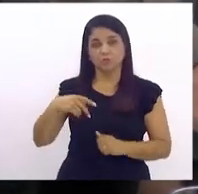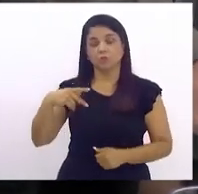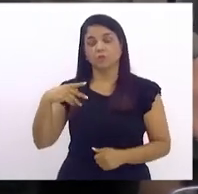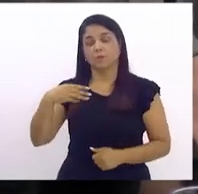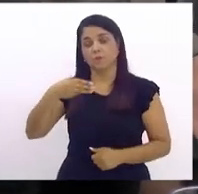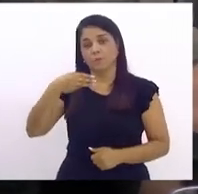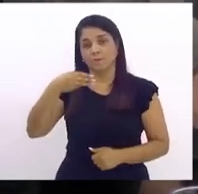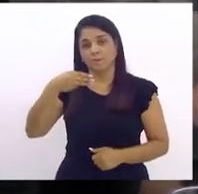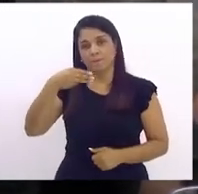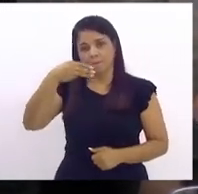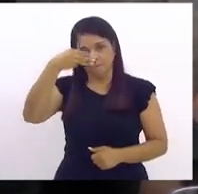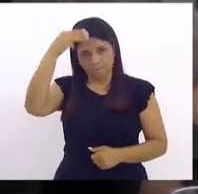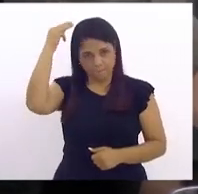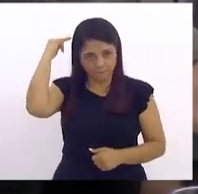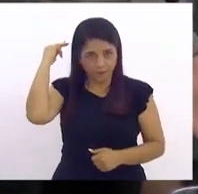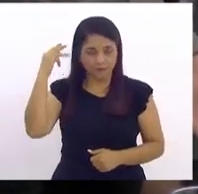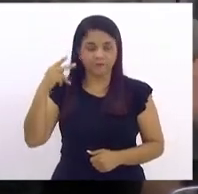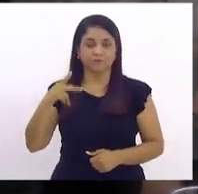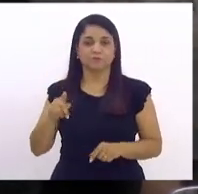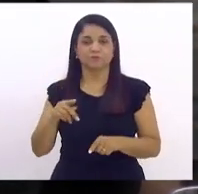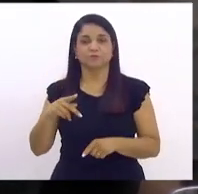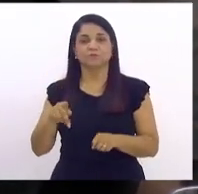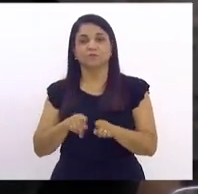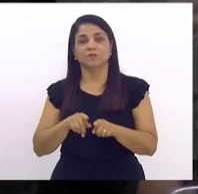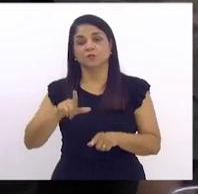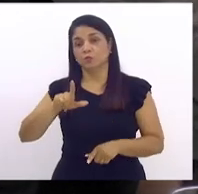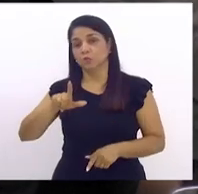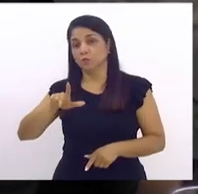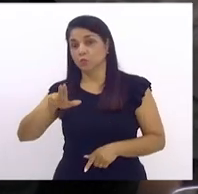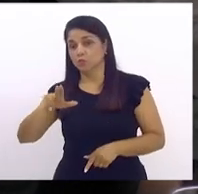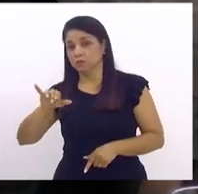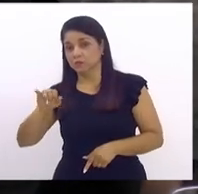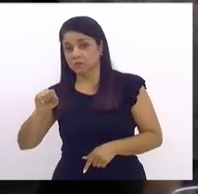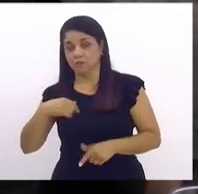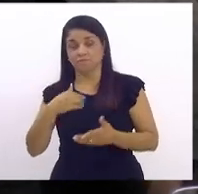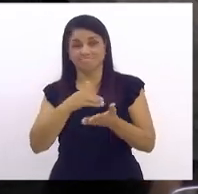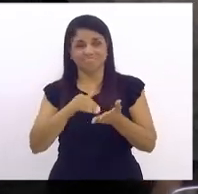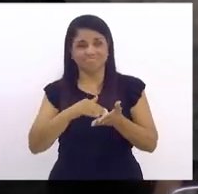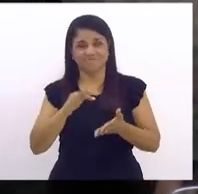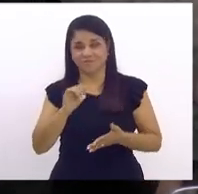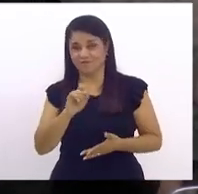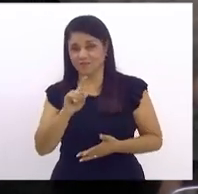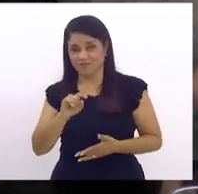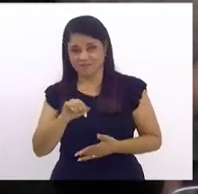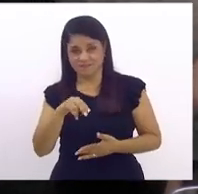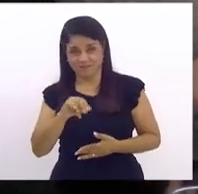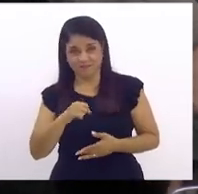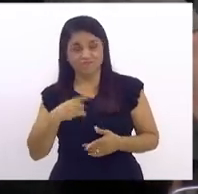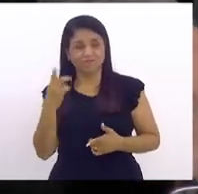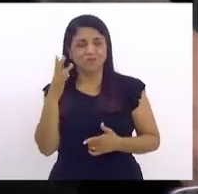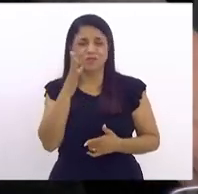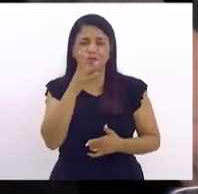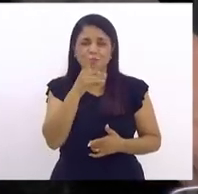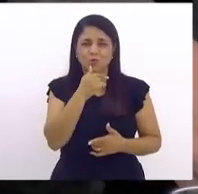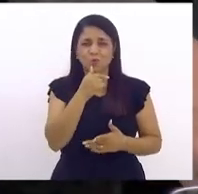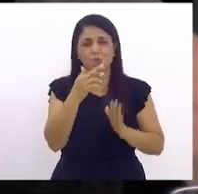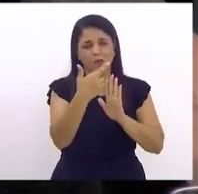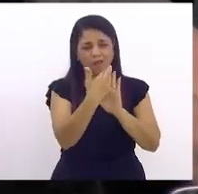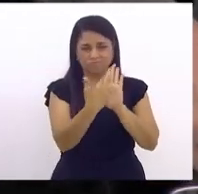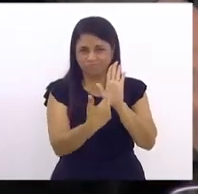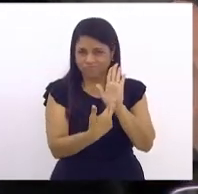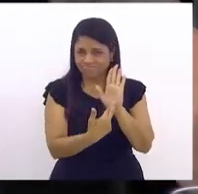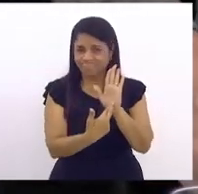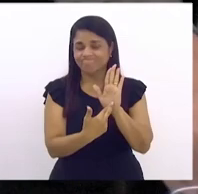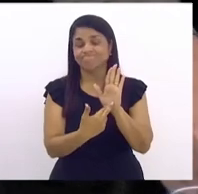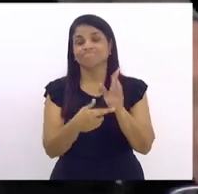Lucinha. A Secretaria de Fazenda custou tanto a regulamentar, quando regulamentou, o tempo foi muito pequeno. E